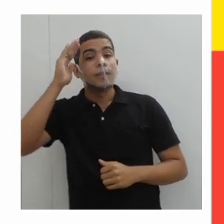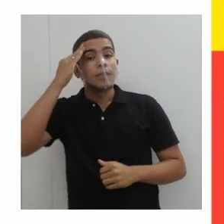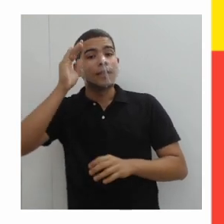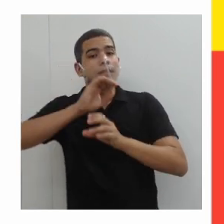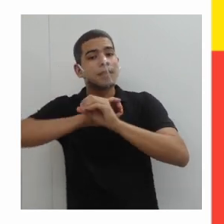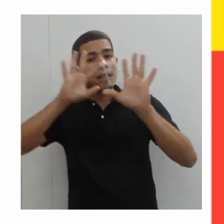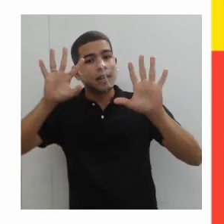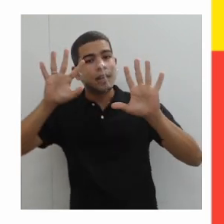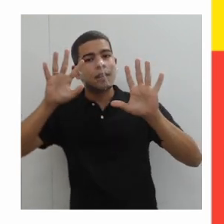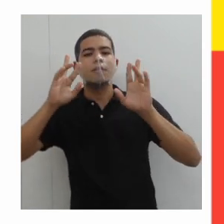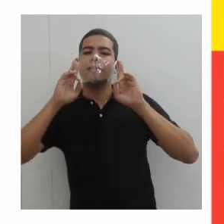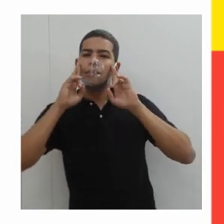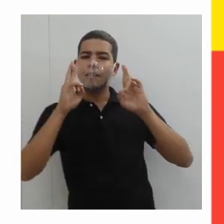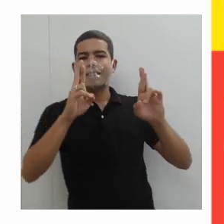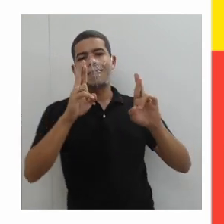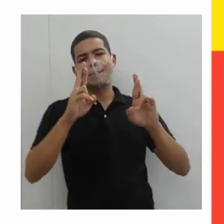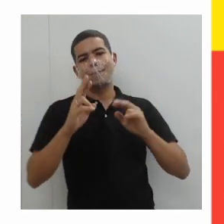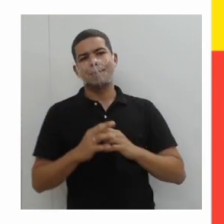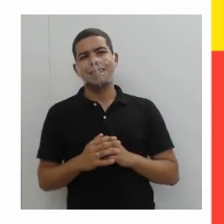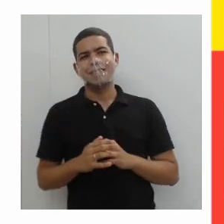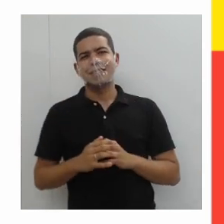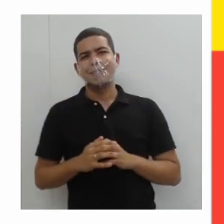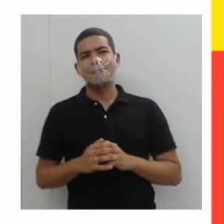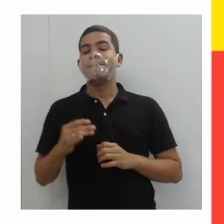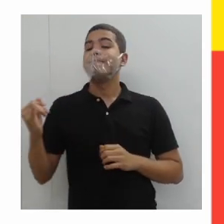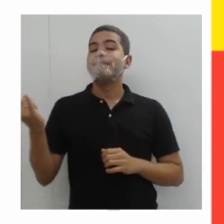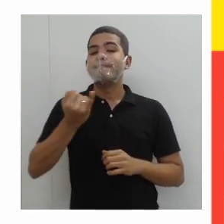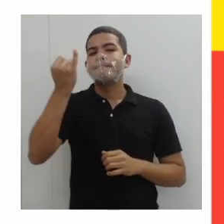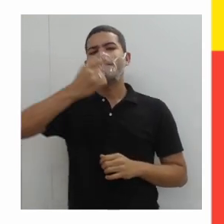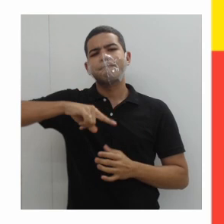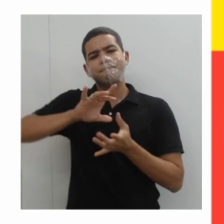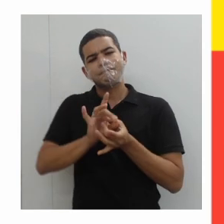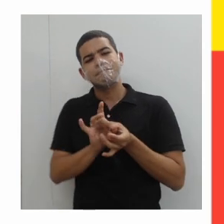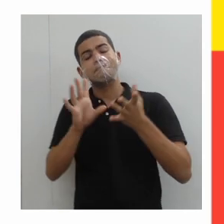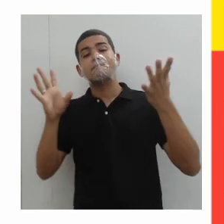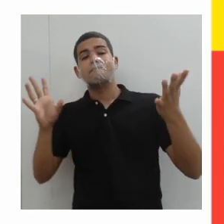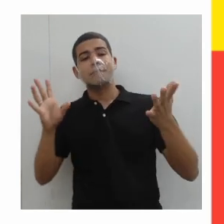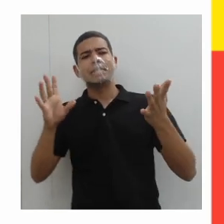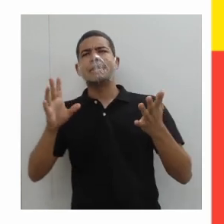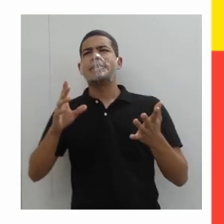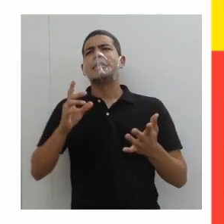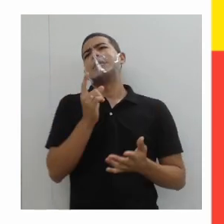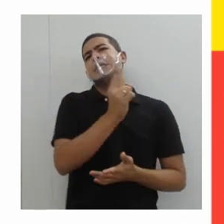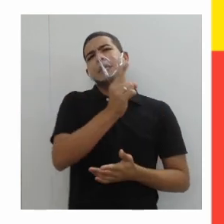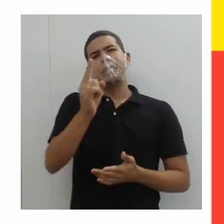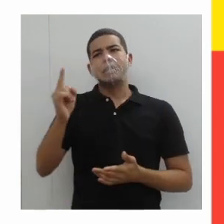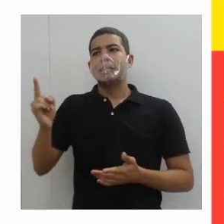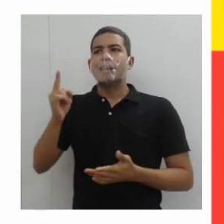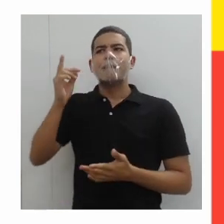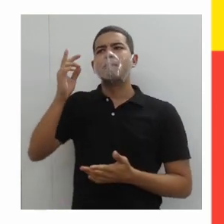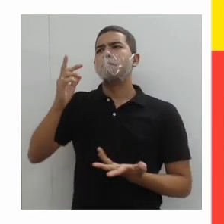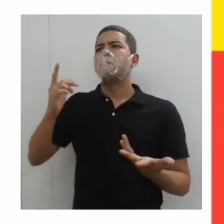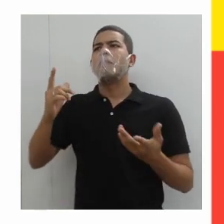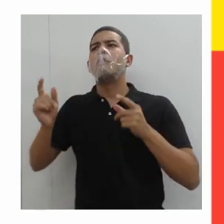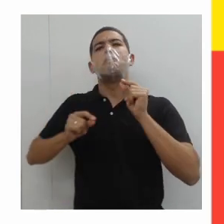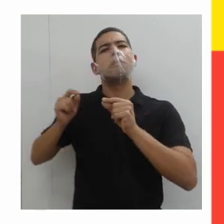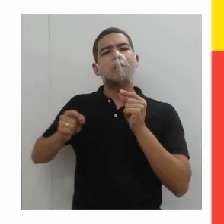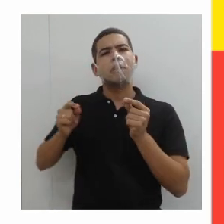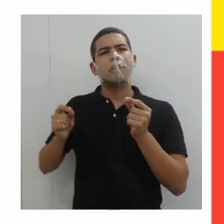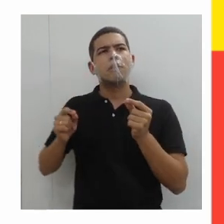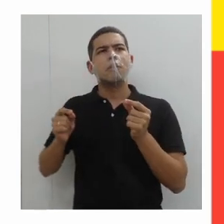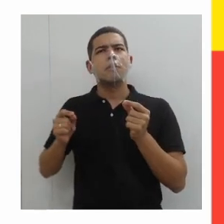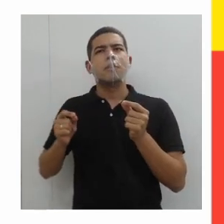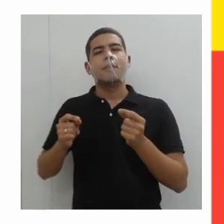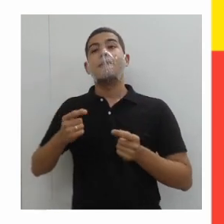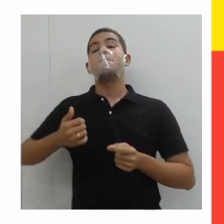mais importante é termos a liberdade de sermos quem somos, tá certo? Não existe